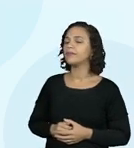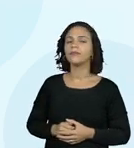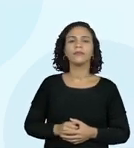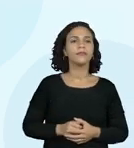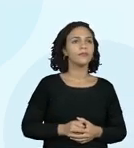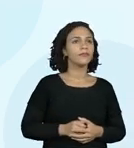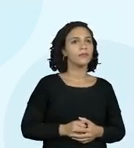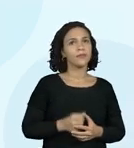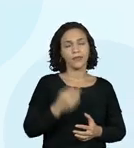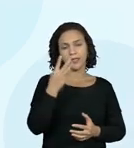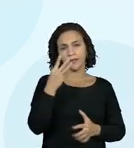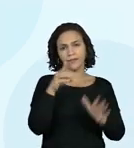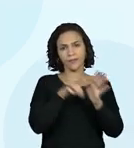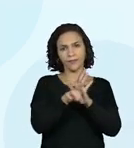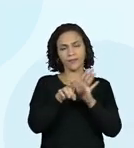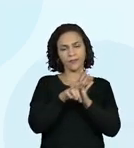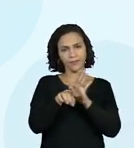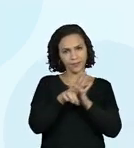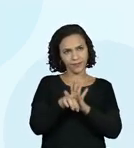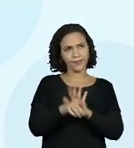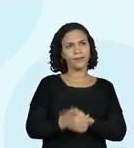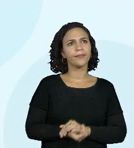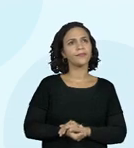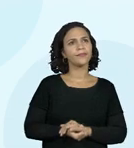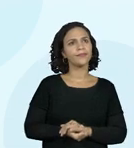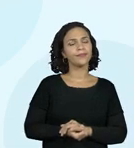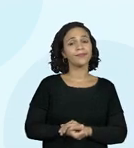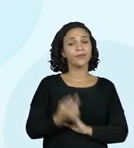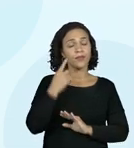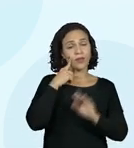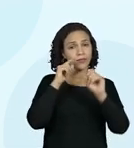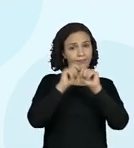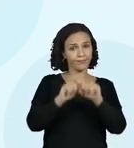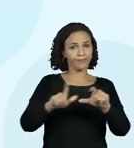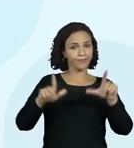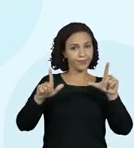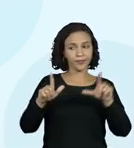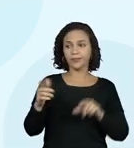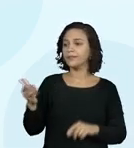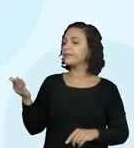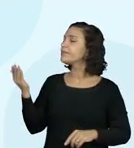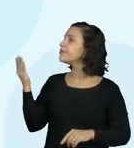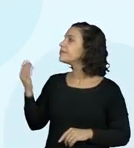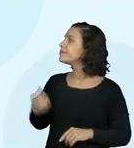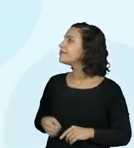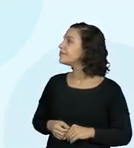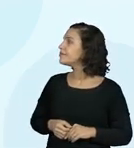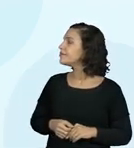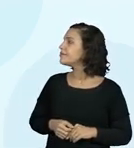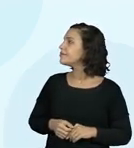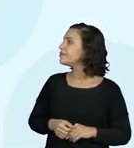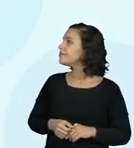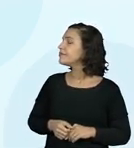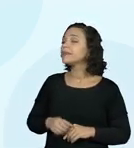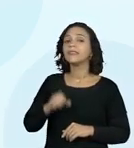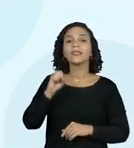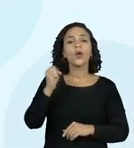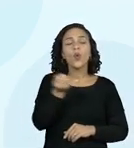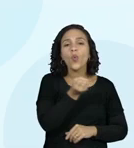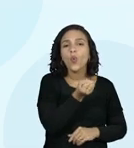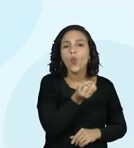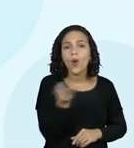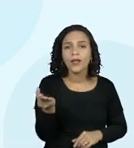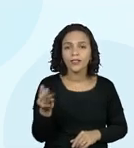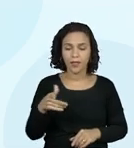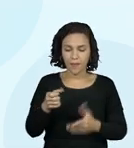3 perguntas para vocês responderem. Observe os dados do quadro e responda as questões. Se compararmos a quantidade de lados da